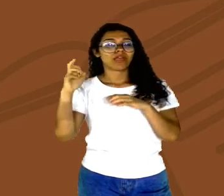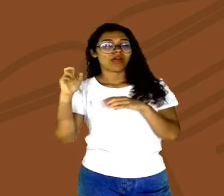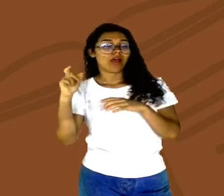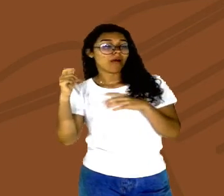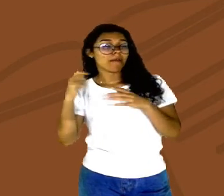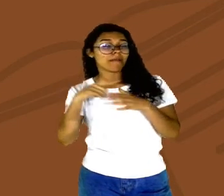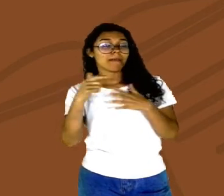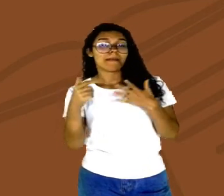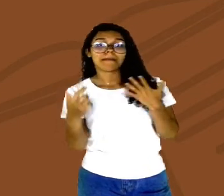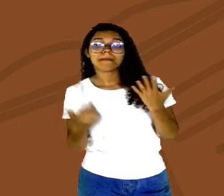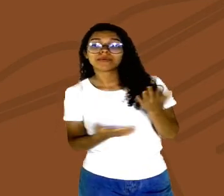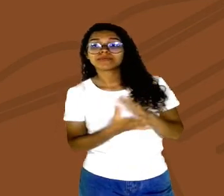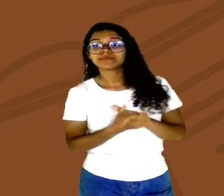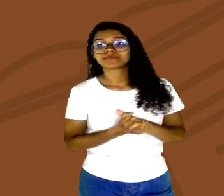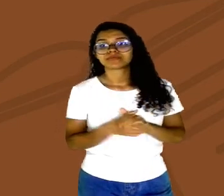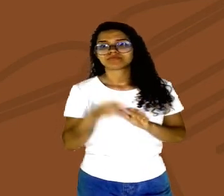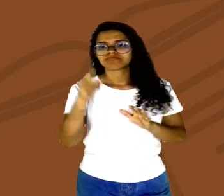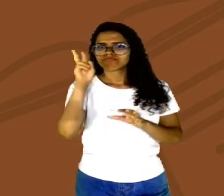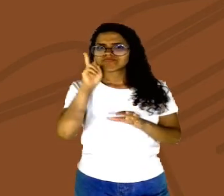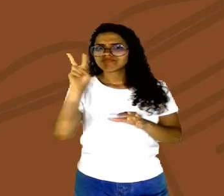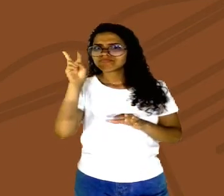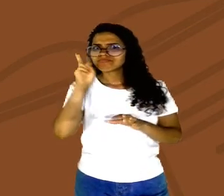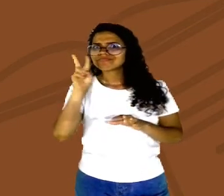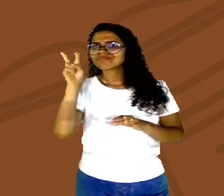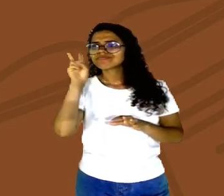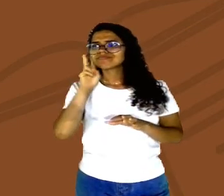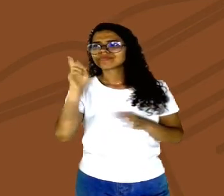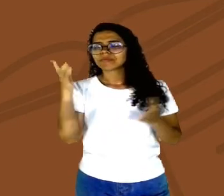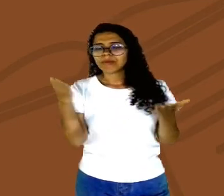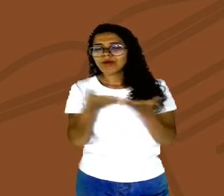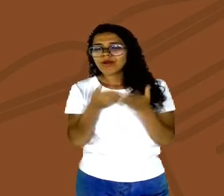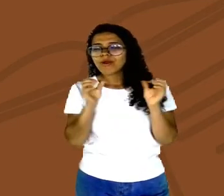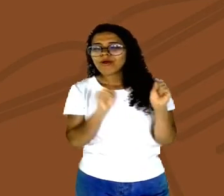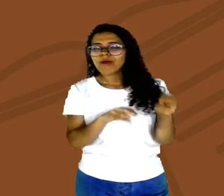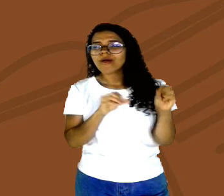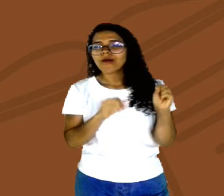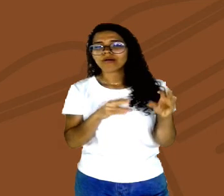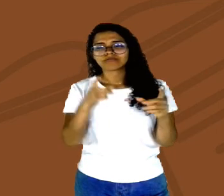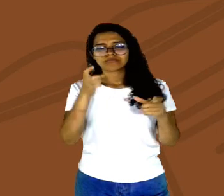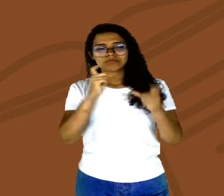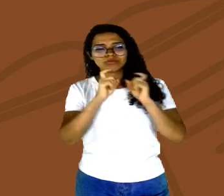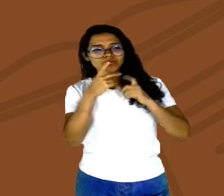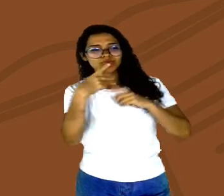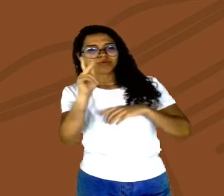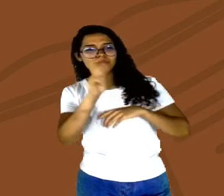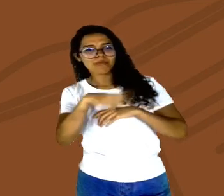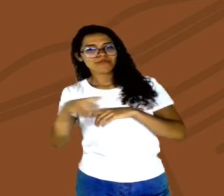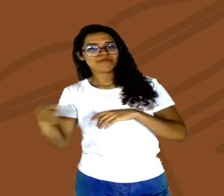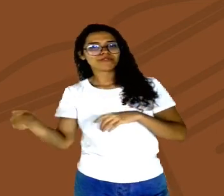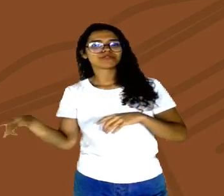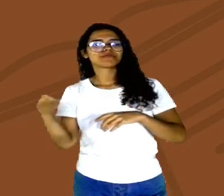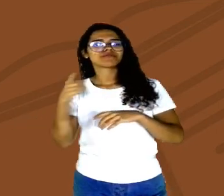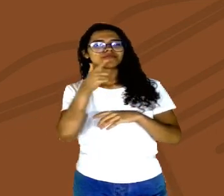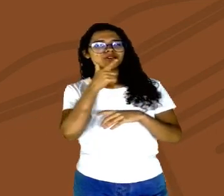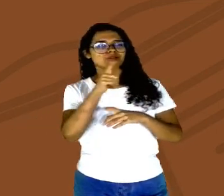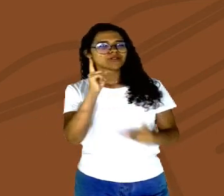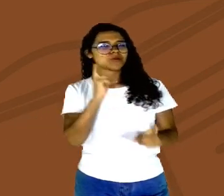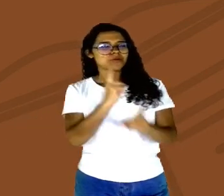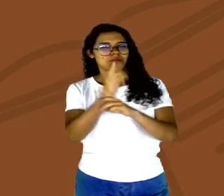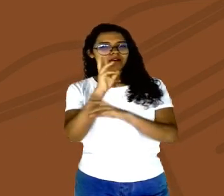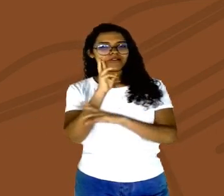pineal? Então, revisem essa aula, converse com o seu professor, com a sua professora, para chegar na resposta